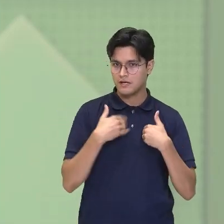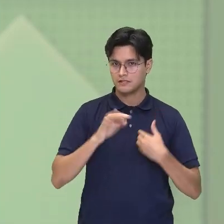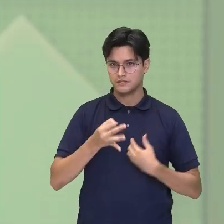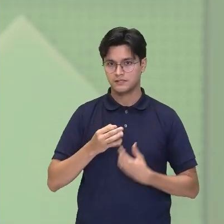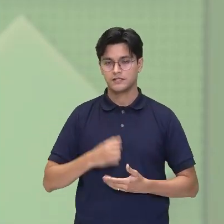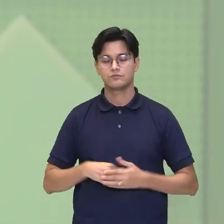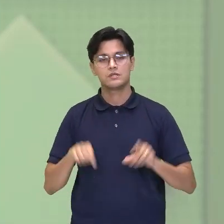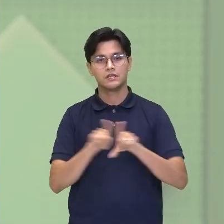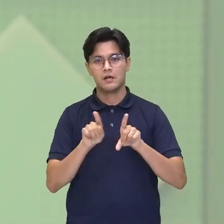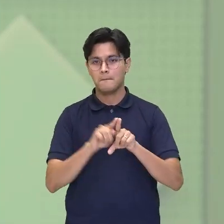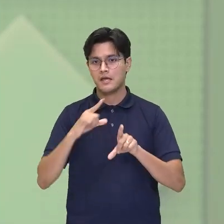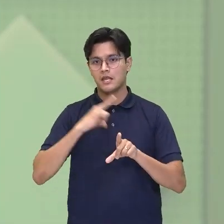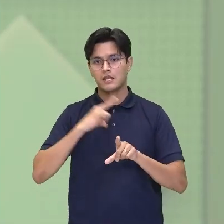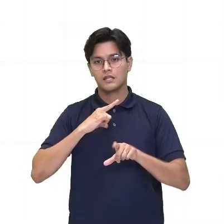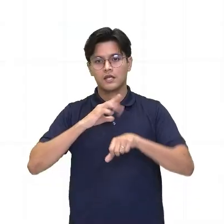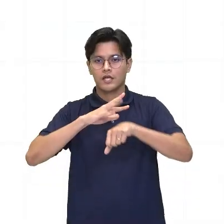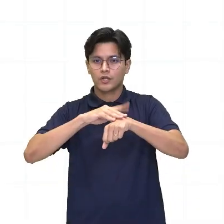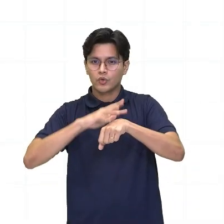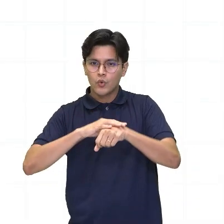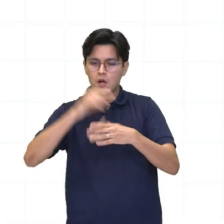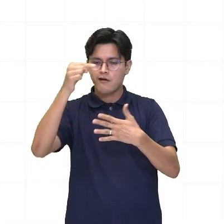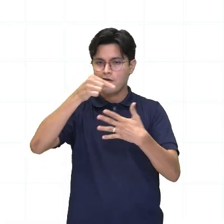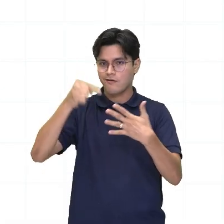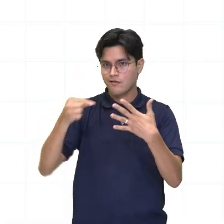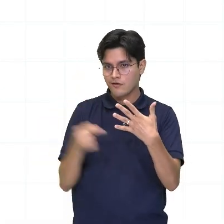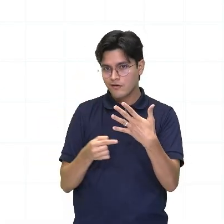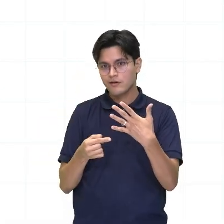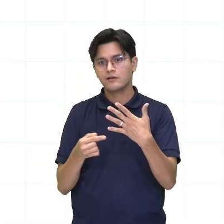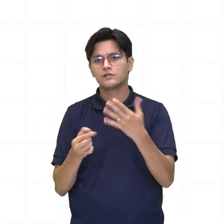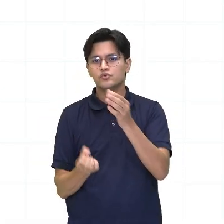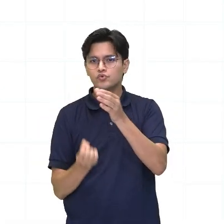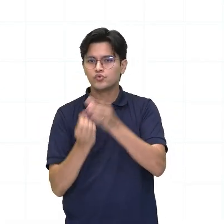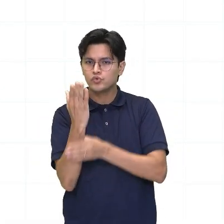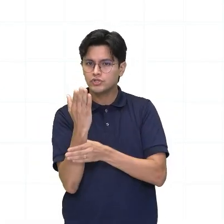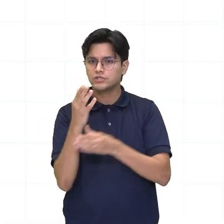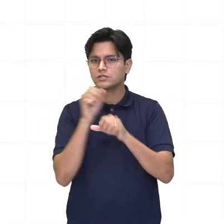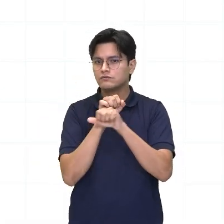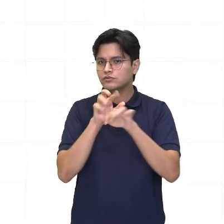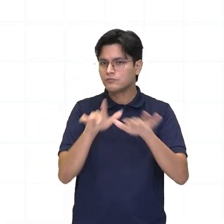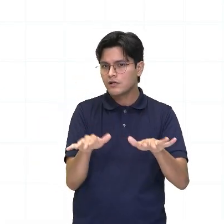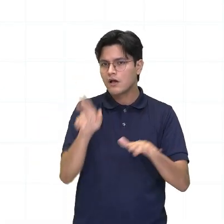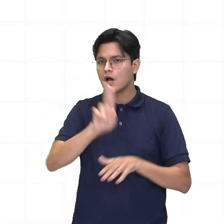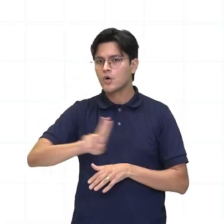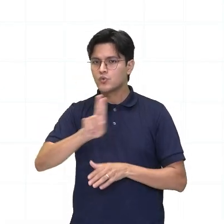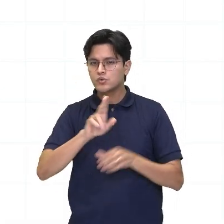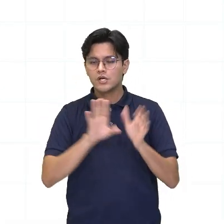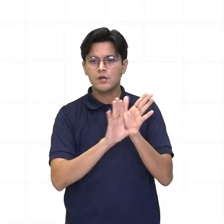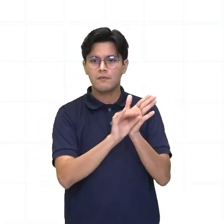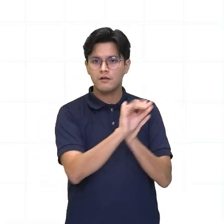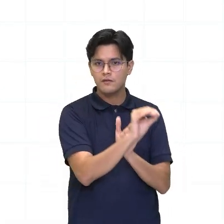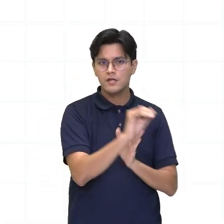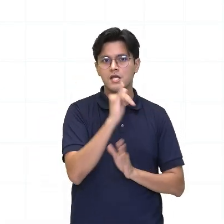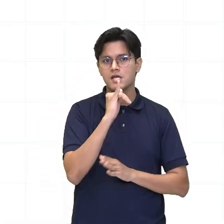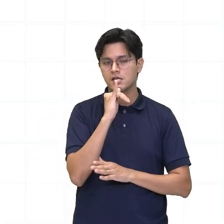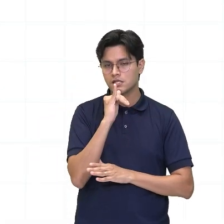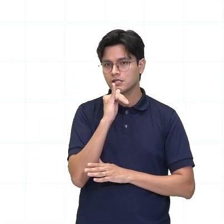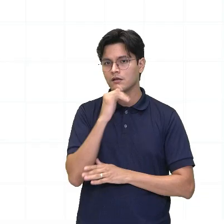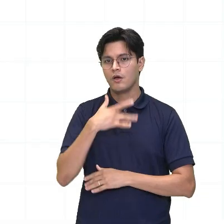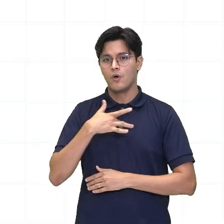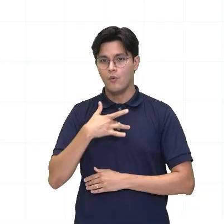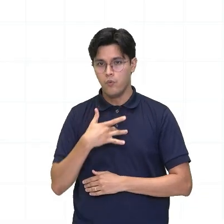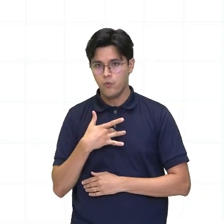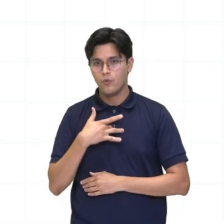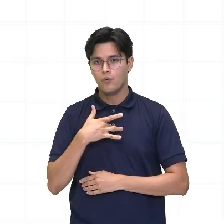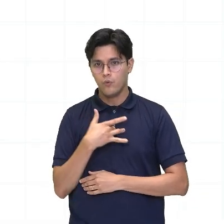são causadas por bactérias. Observe aí que nós temos como exemplo a tuberculose, vaginose,